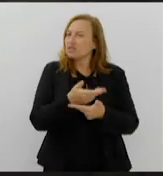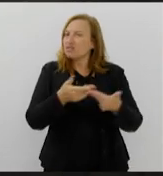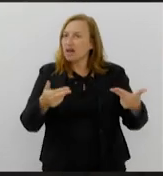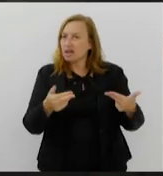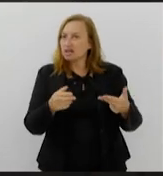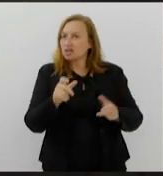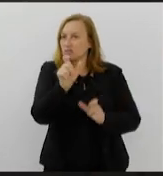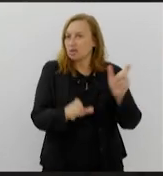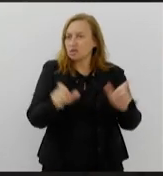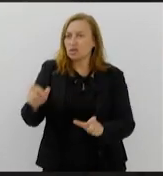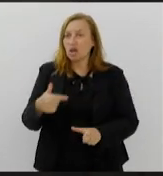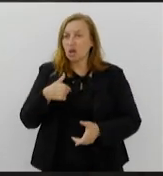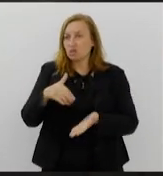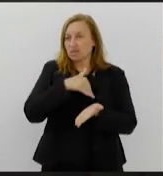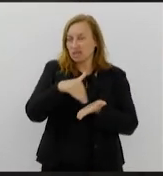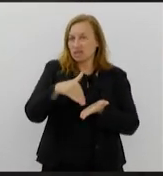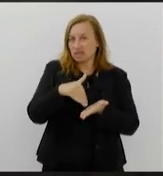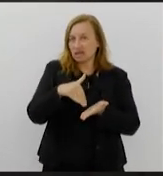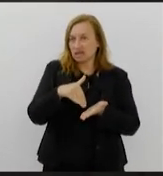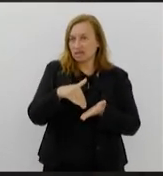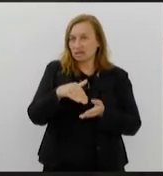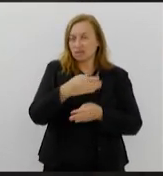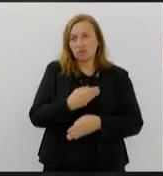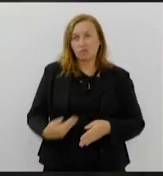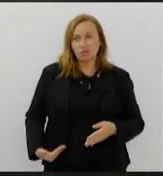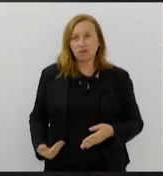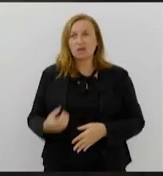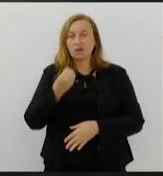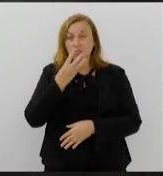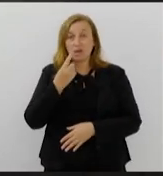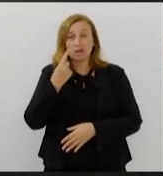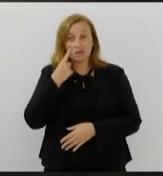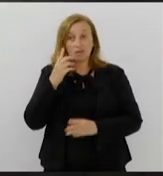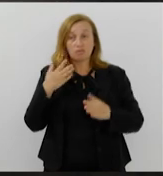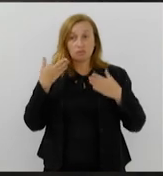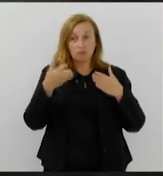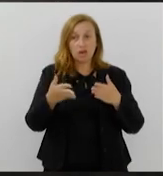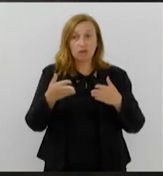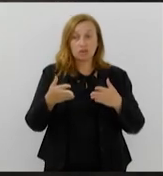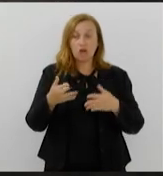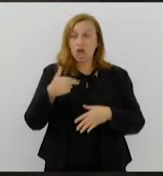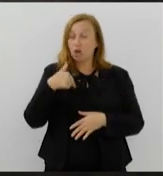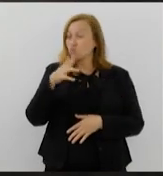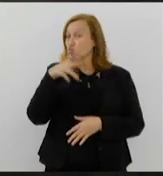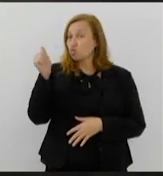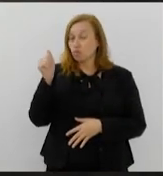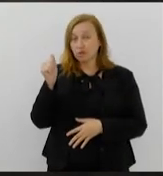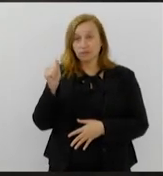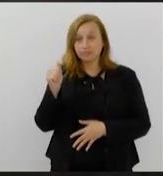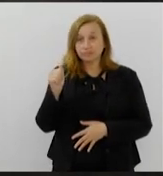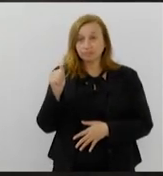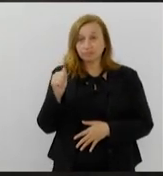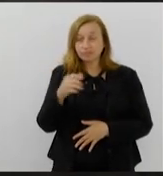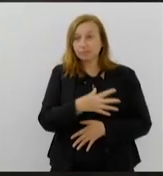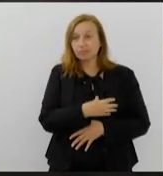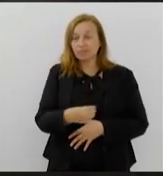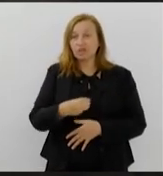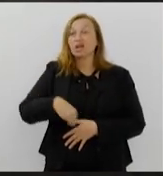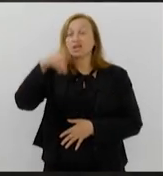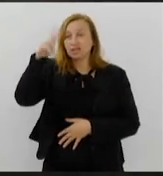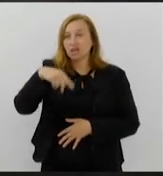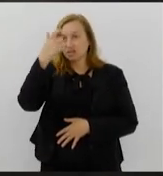eu ainda secretário de governo, muito bem colocado diante dos olhos dele, que eu nunca fui filho de quem eu